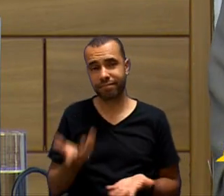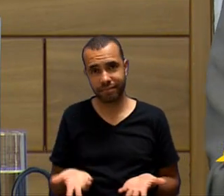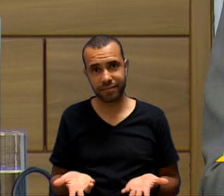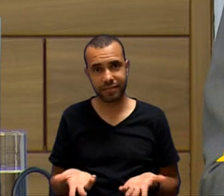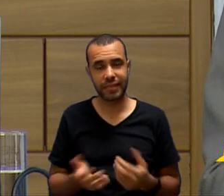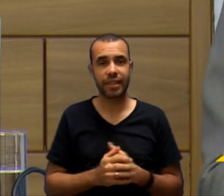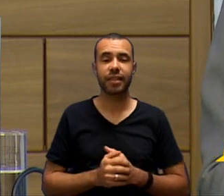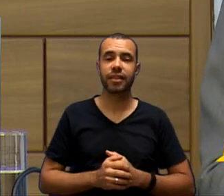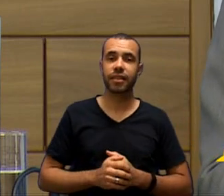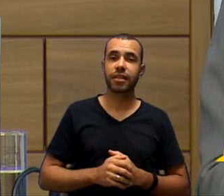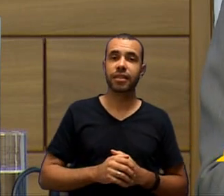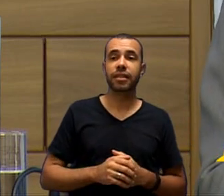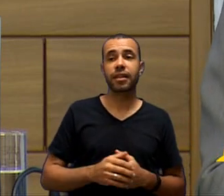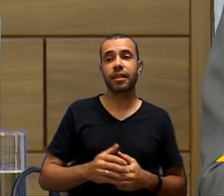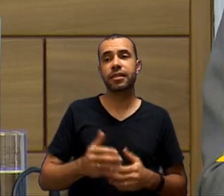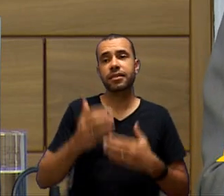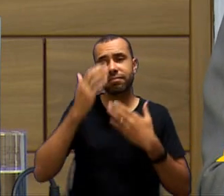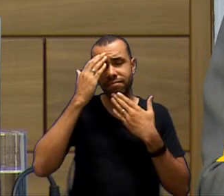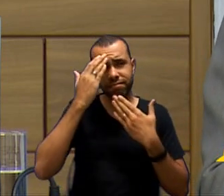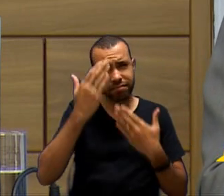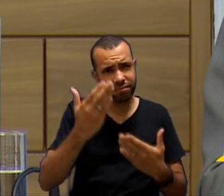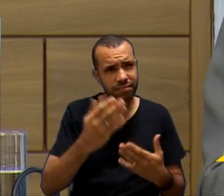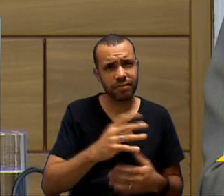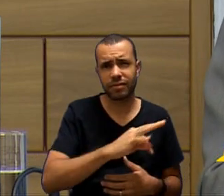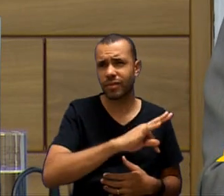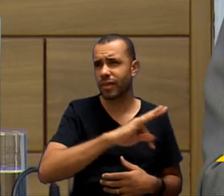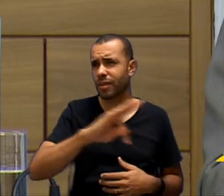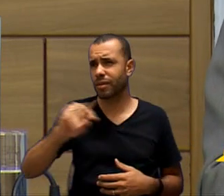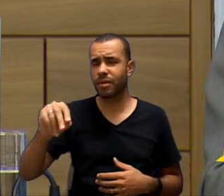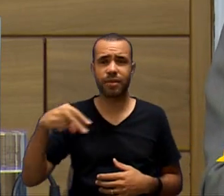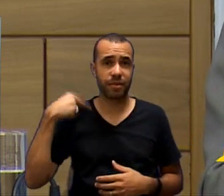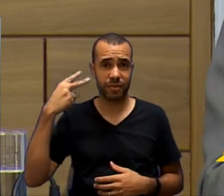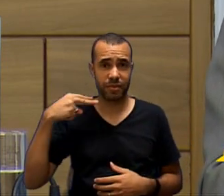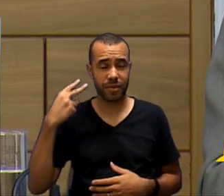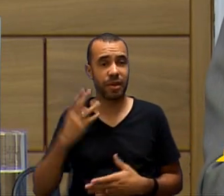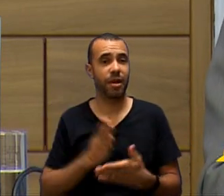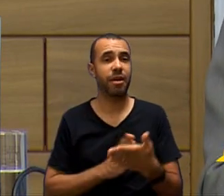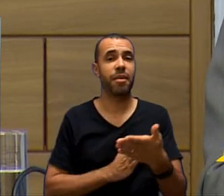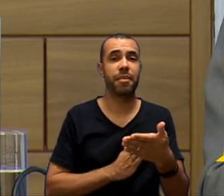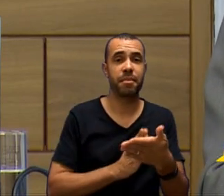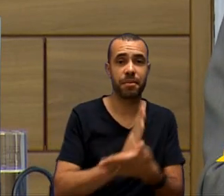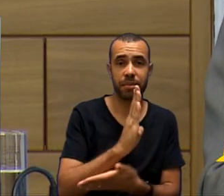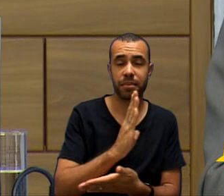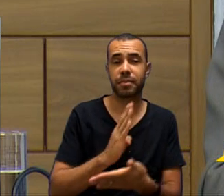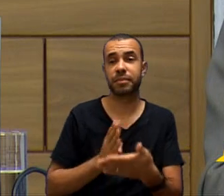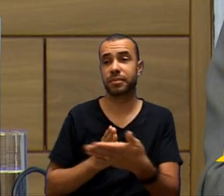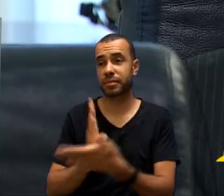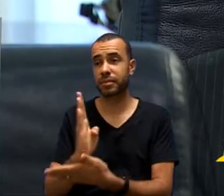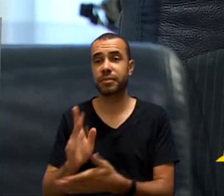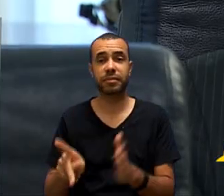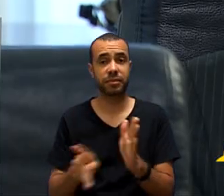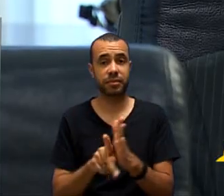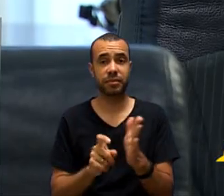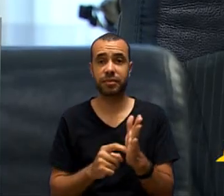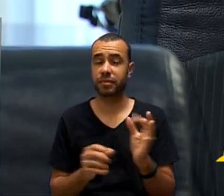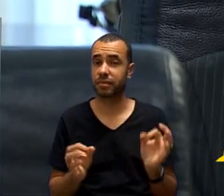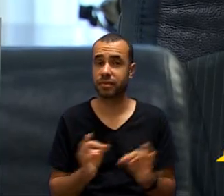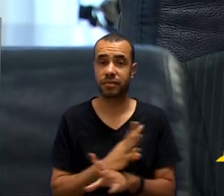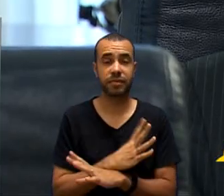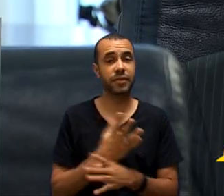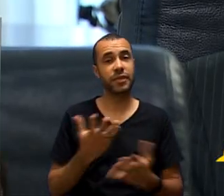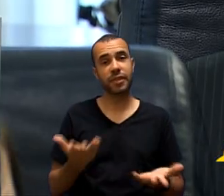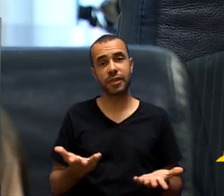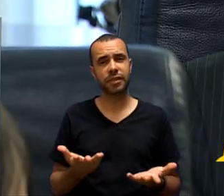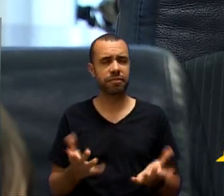agradecer a todos os vereadores aqui da casa que aprovaram esse projeto de resolução, em